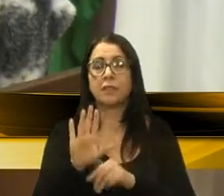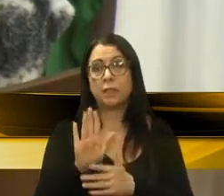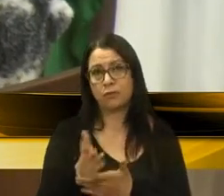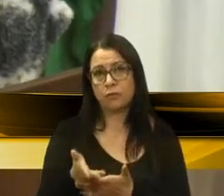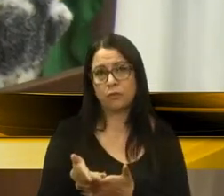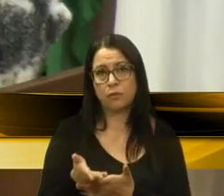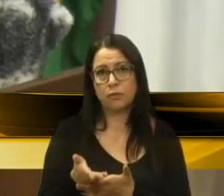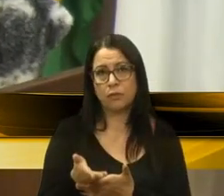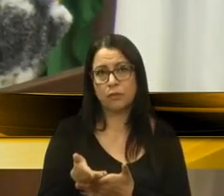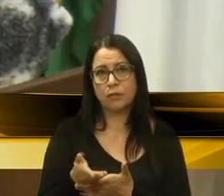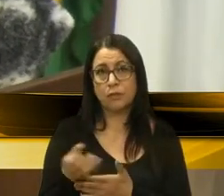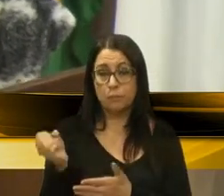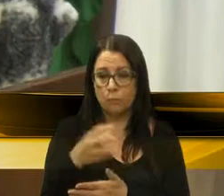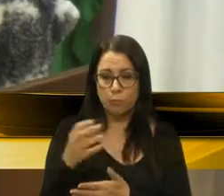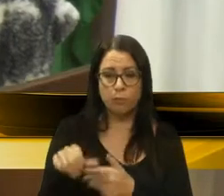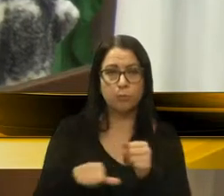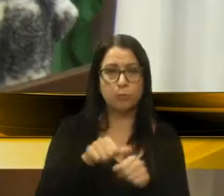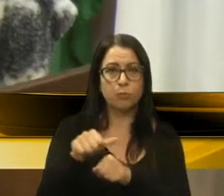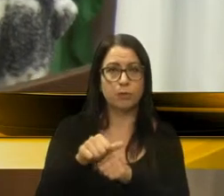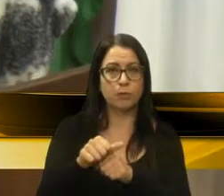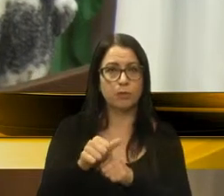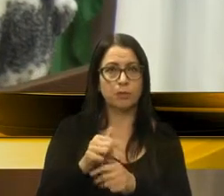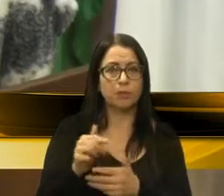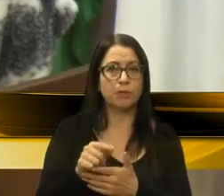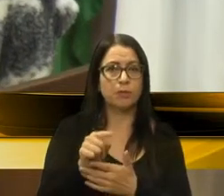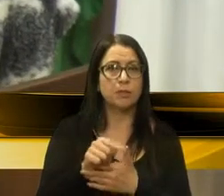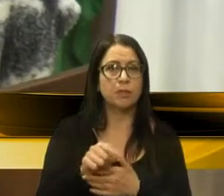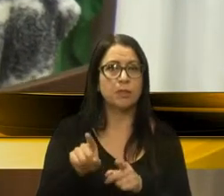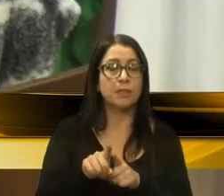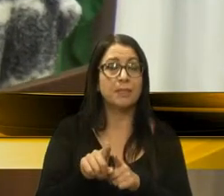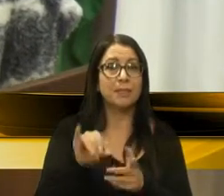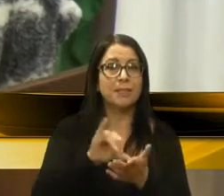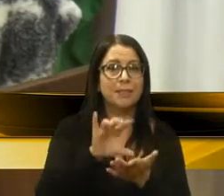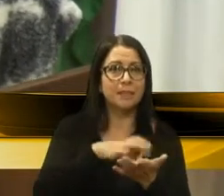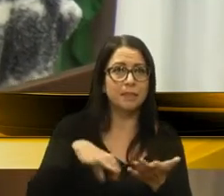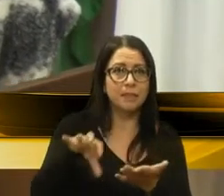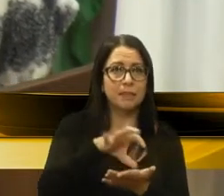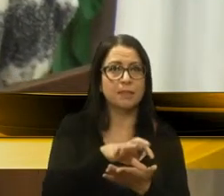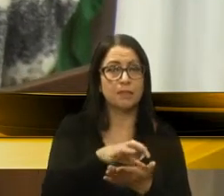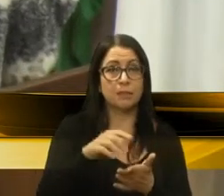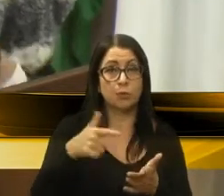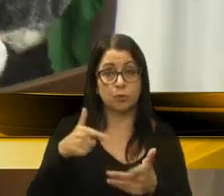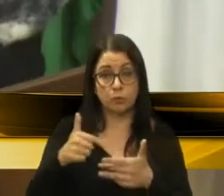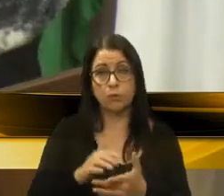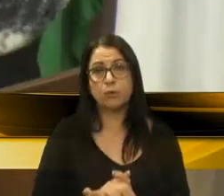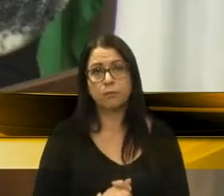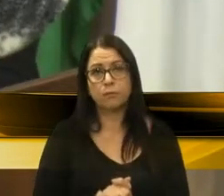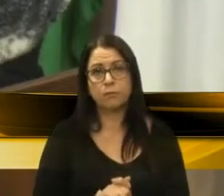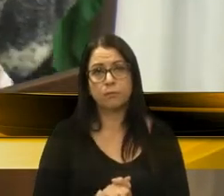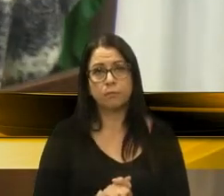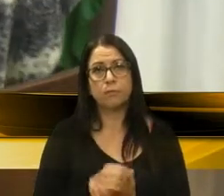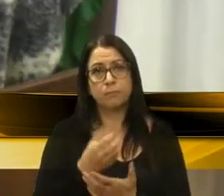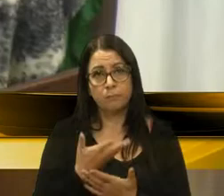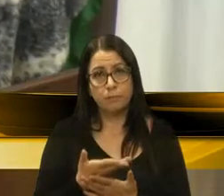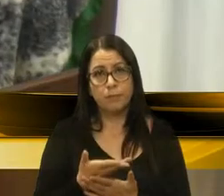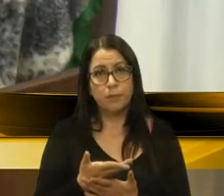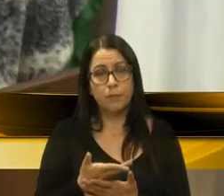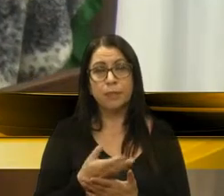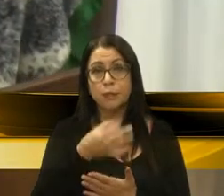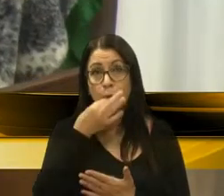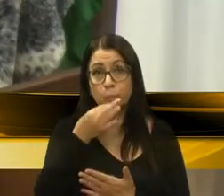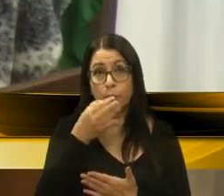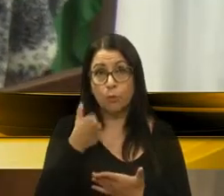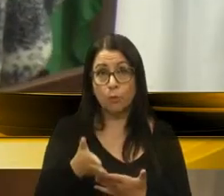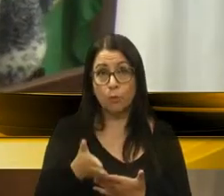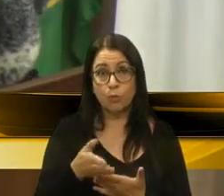mais, renova, né, moderniza e centraliza os serviços. Bem, então, a posição